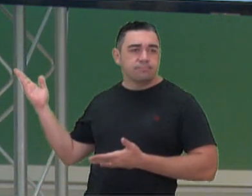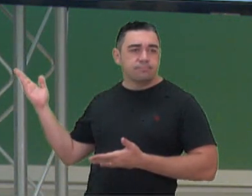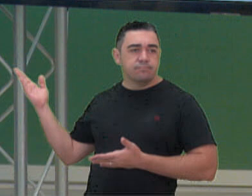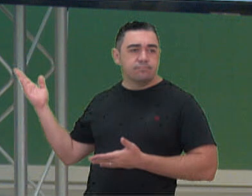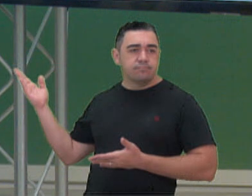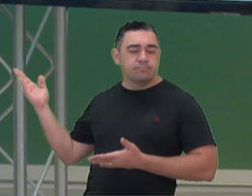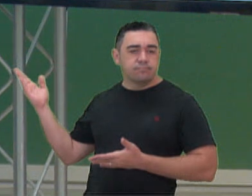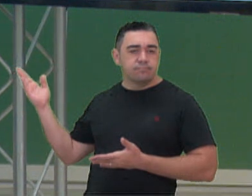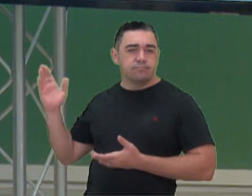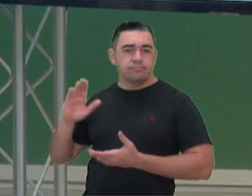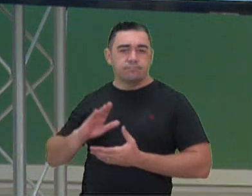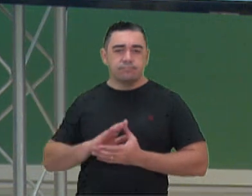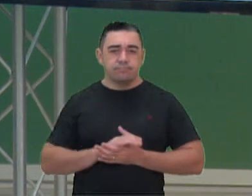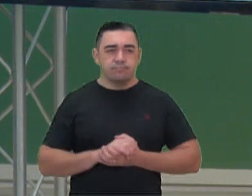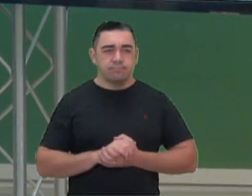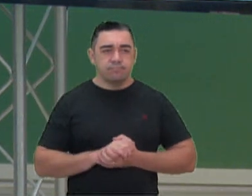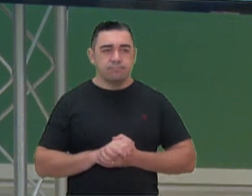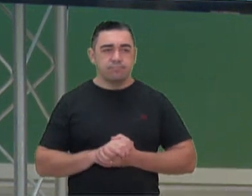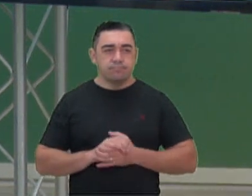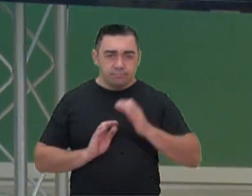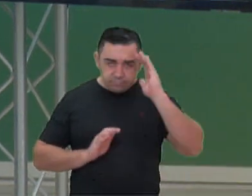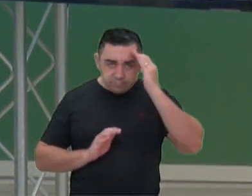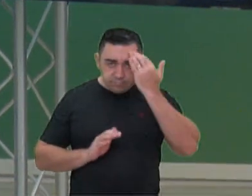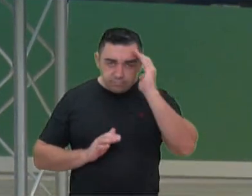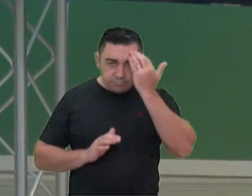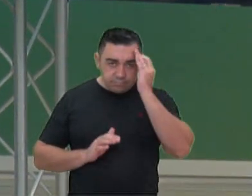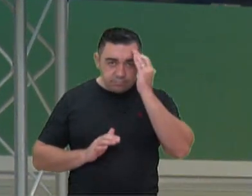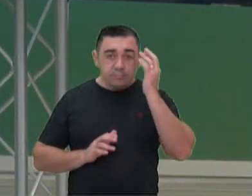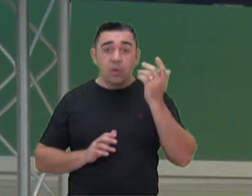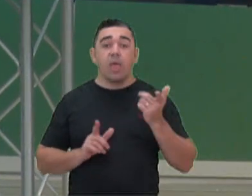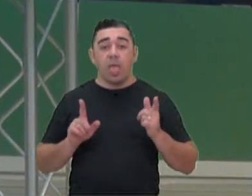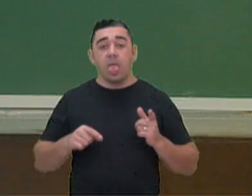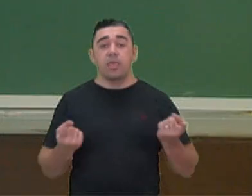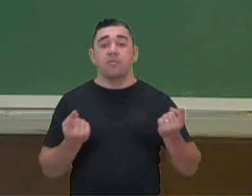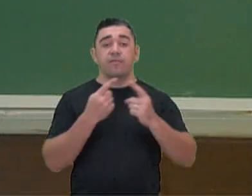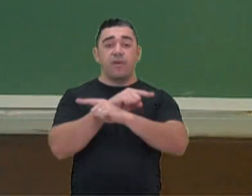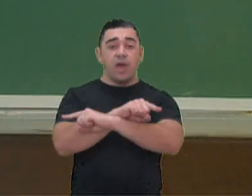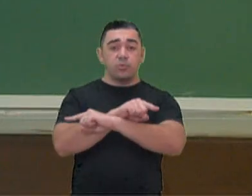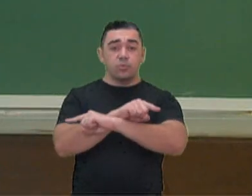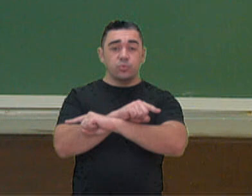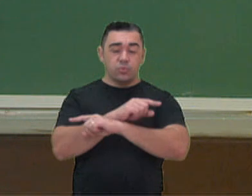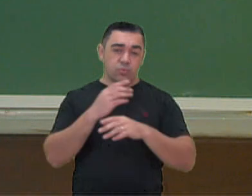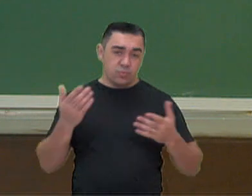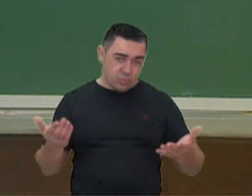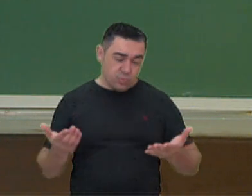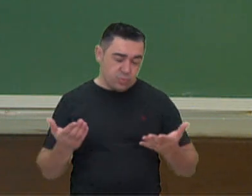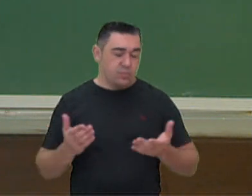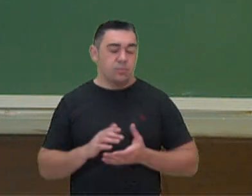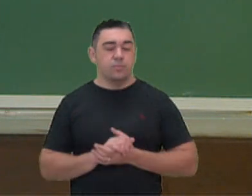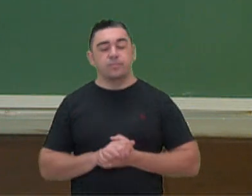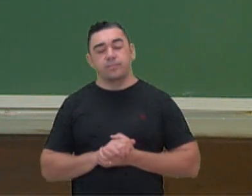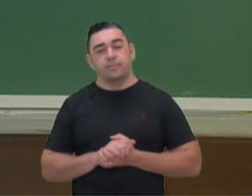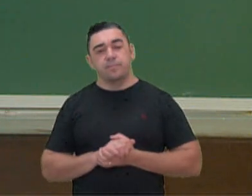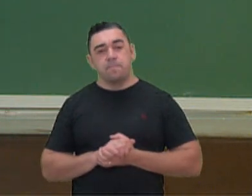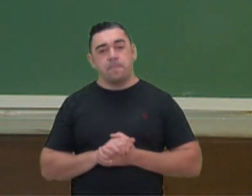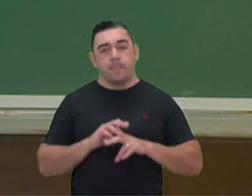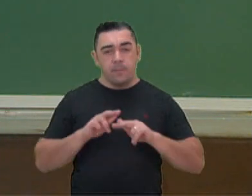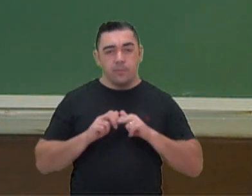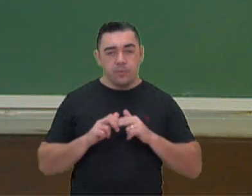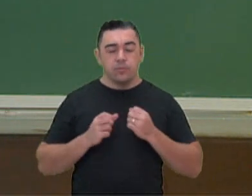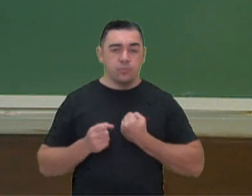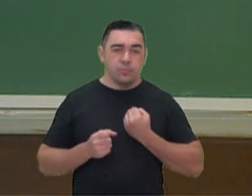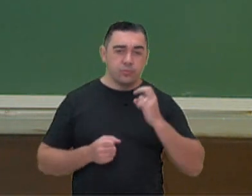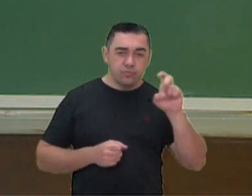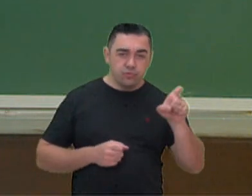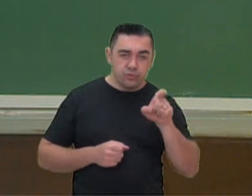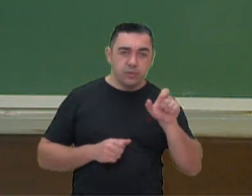2, 5 para 3. Ou seja, fazendo o caminho inverso mesmo. A função normal pega o valor de x e transforma num valor